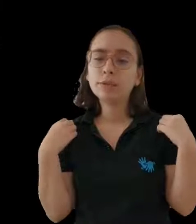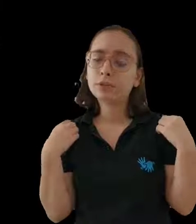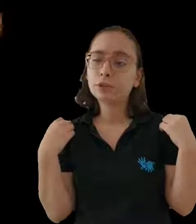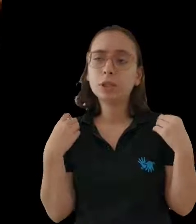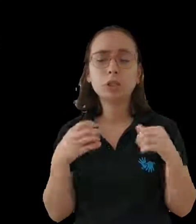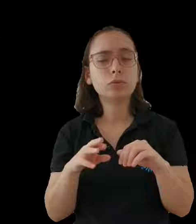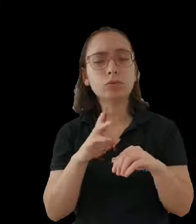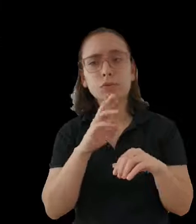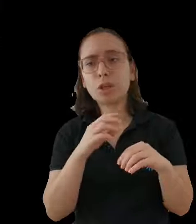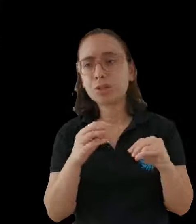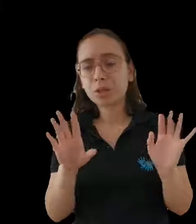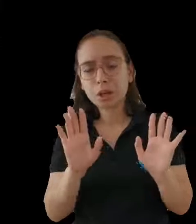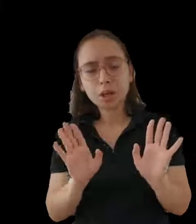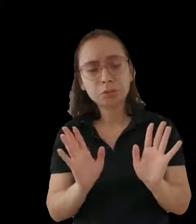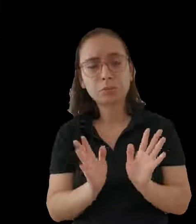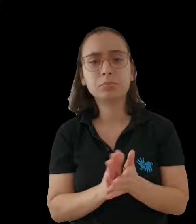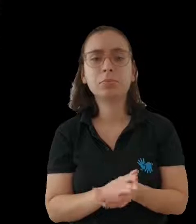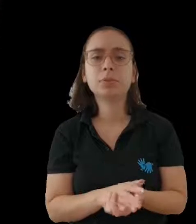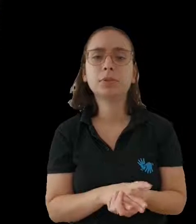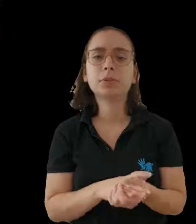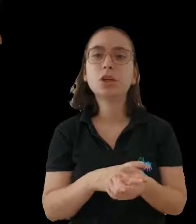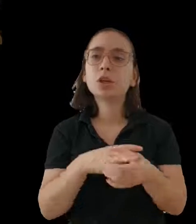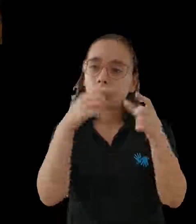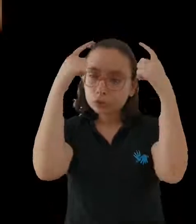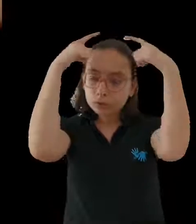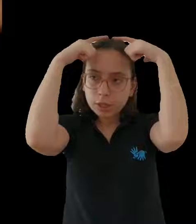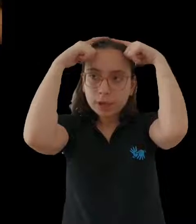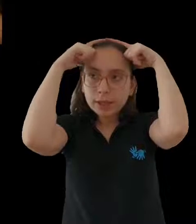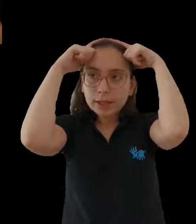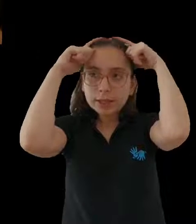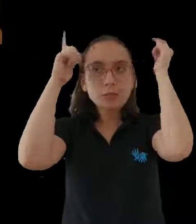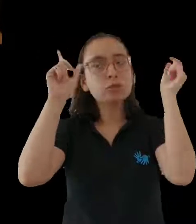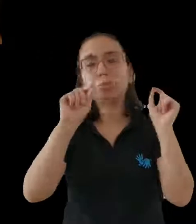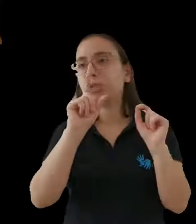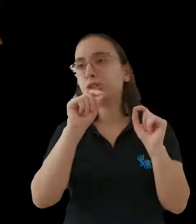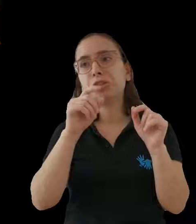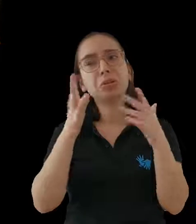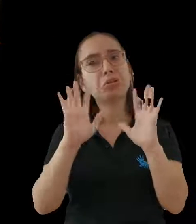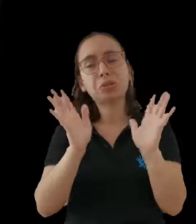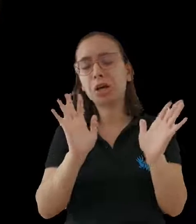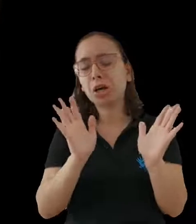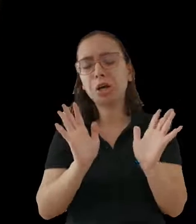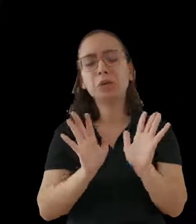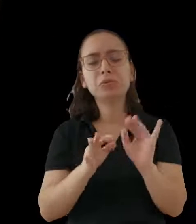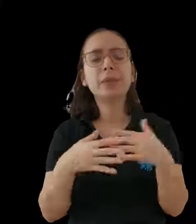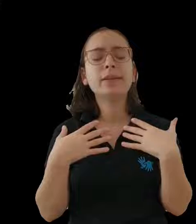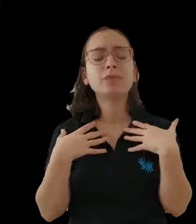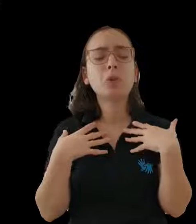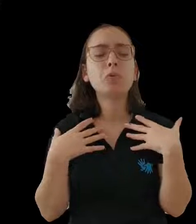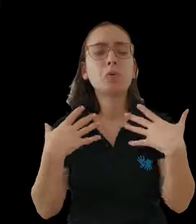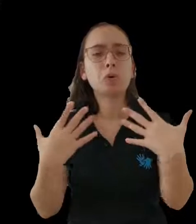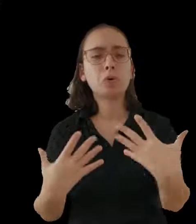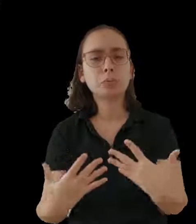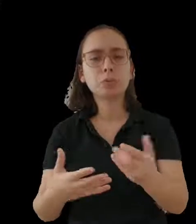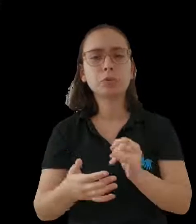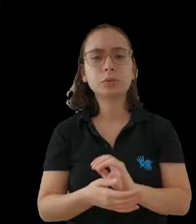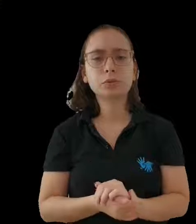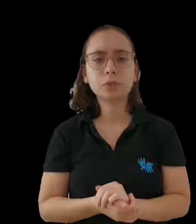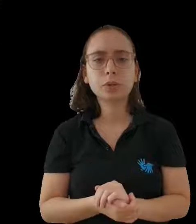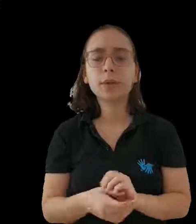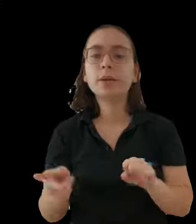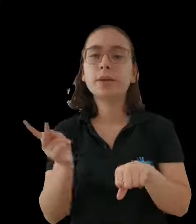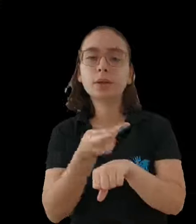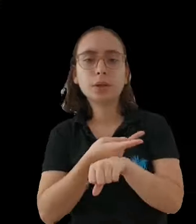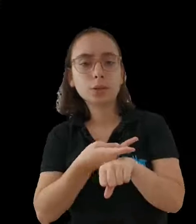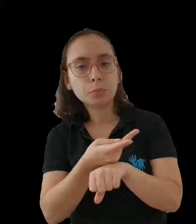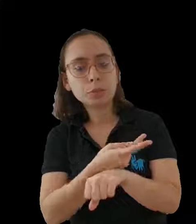tenho figurina, não tenho. Eu não tô com um arquinho de galo de verdade, né?